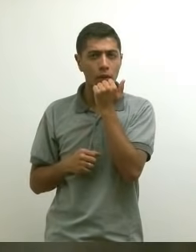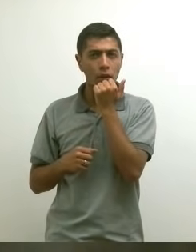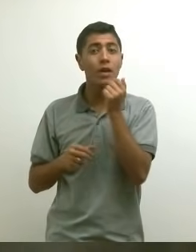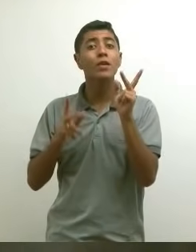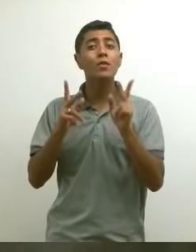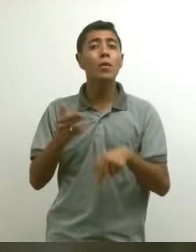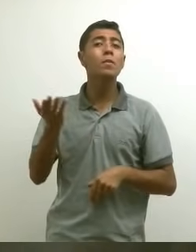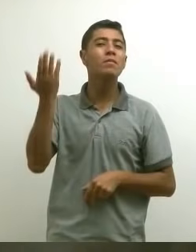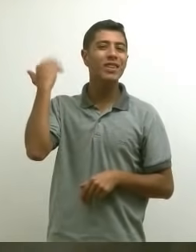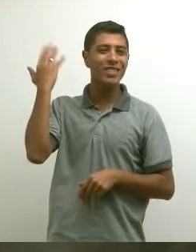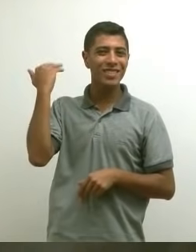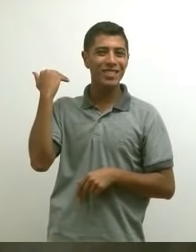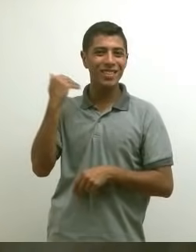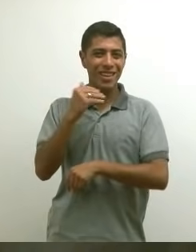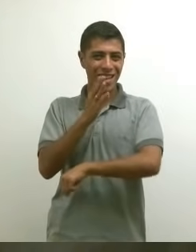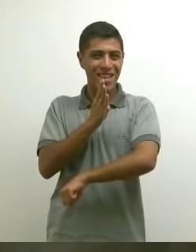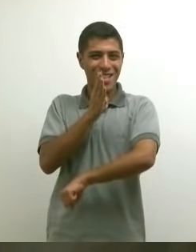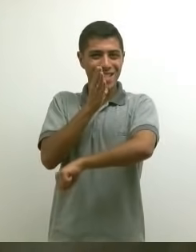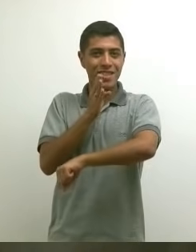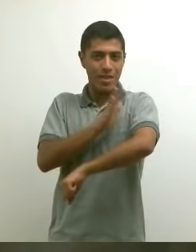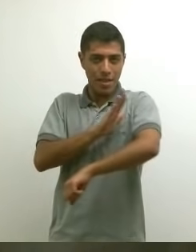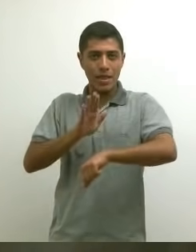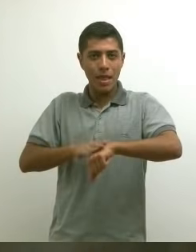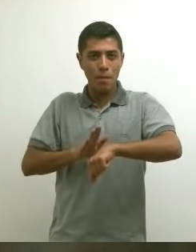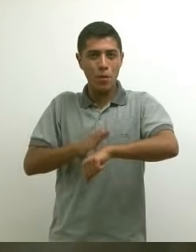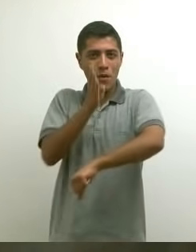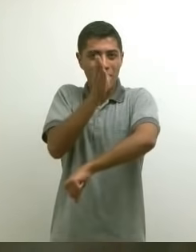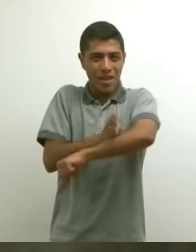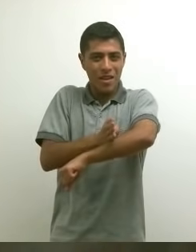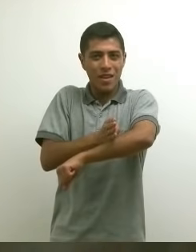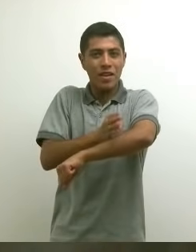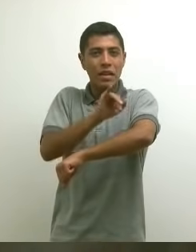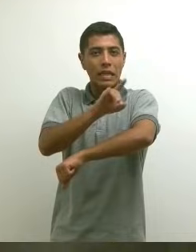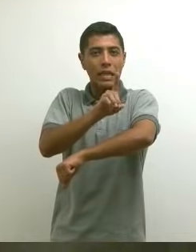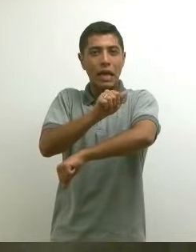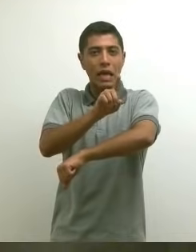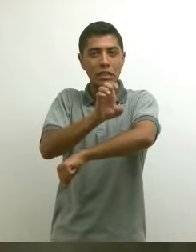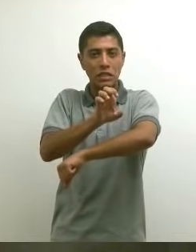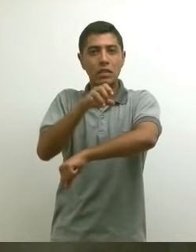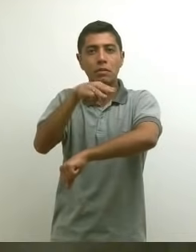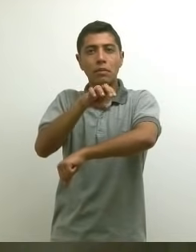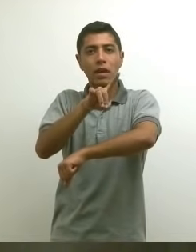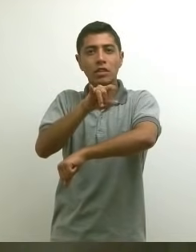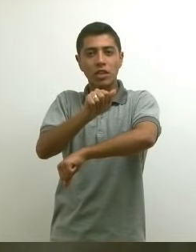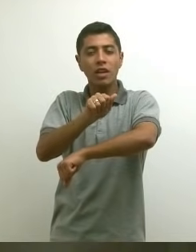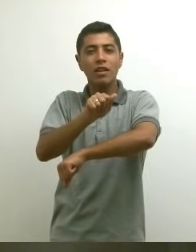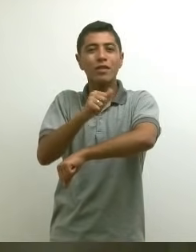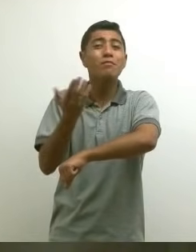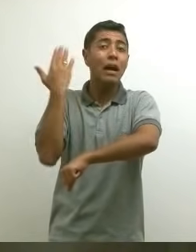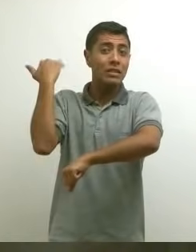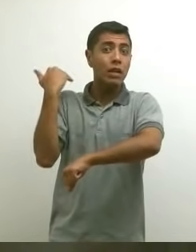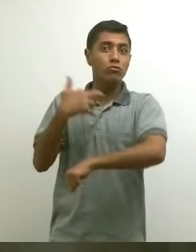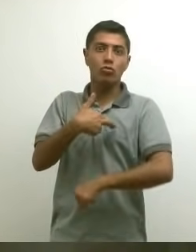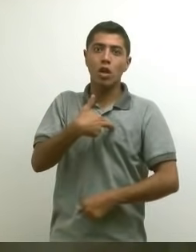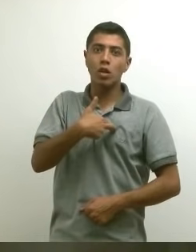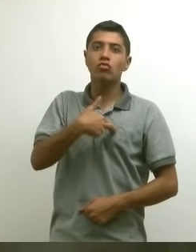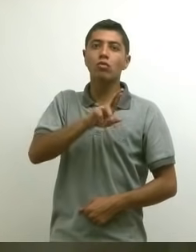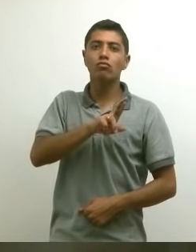chamada de religião ele não tinha esse papel de autoridade não tem mais hoje quem tem o papel de autoridade o cientista